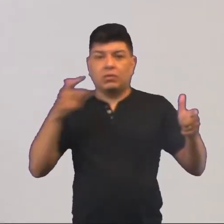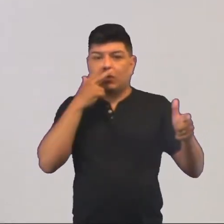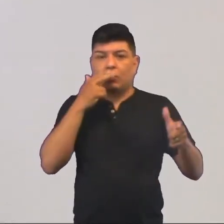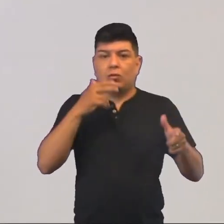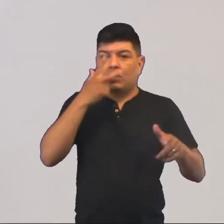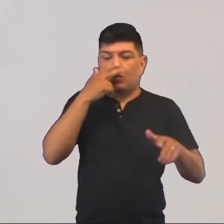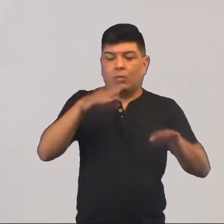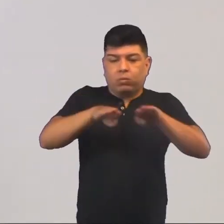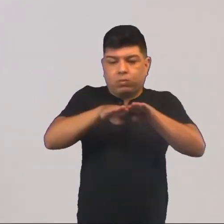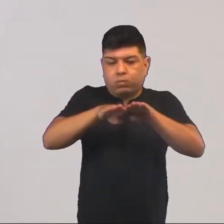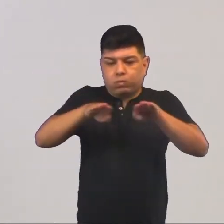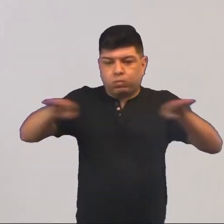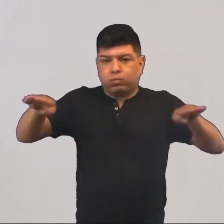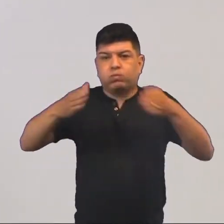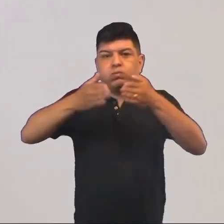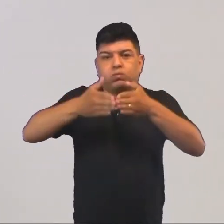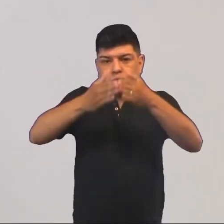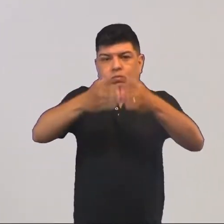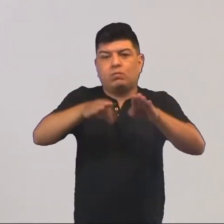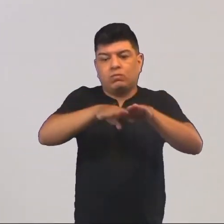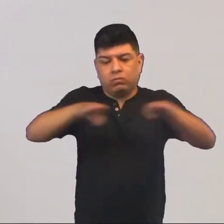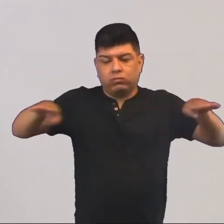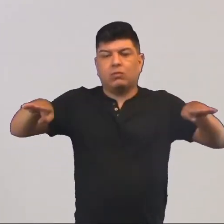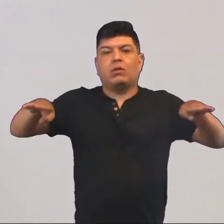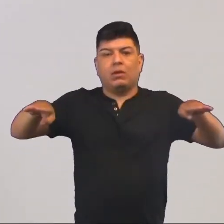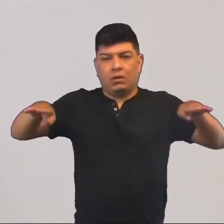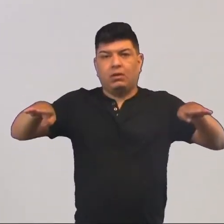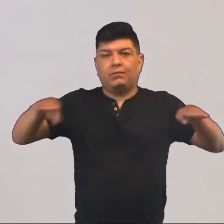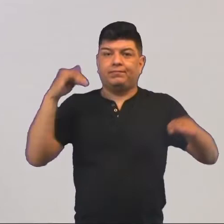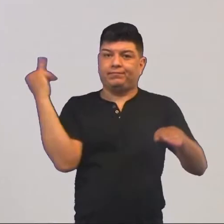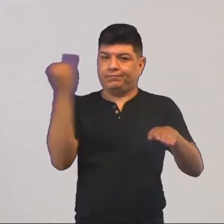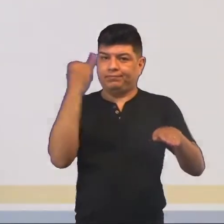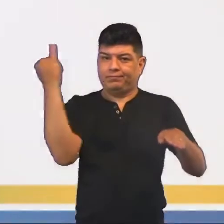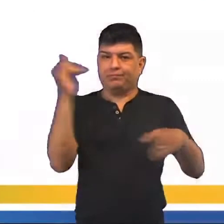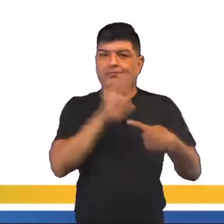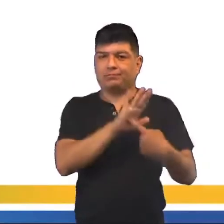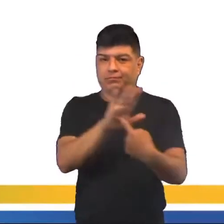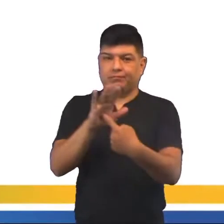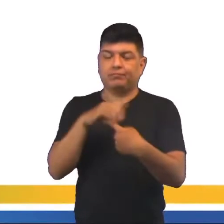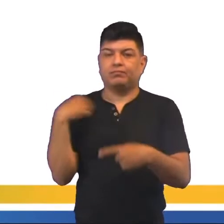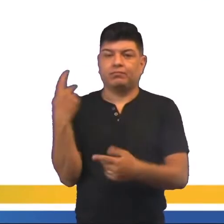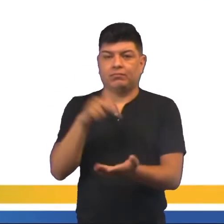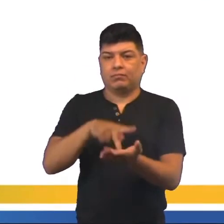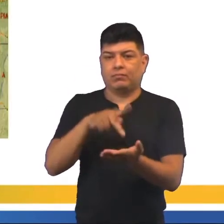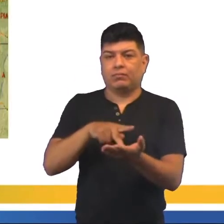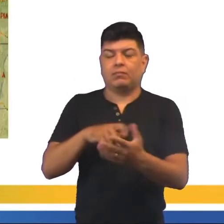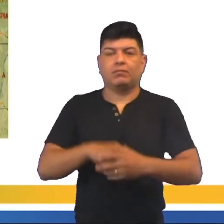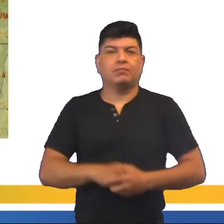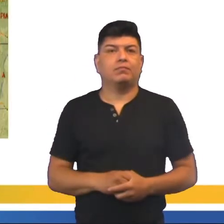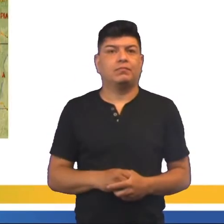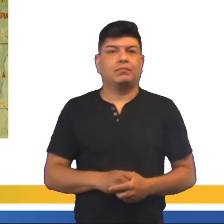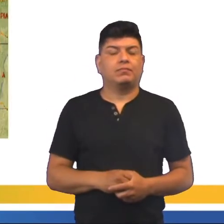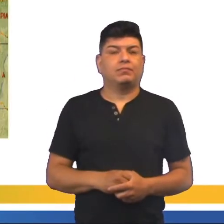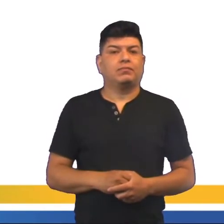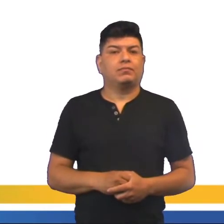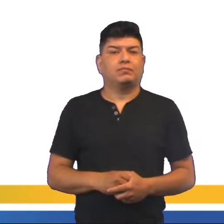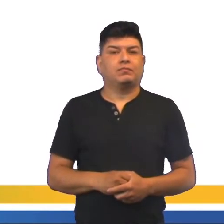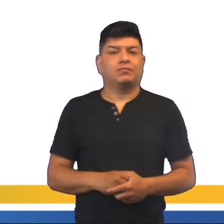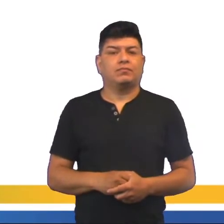que transportam alimentos, combustíveis, enfim. Então, isso é importante a gente salientar na nossa realidade.